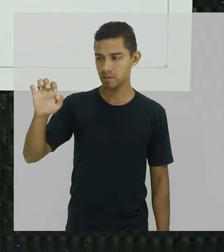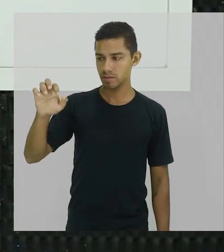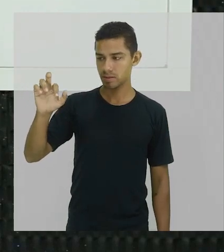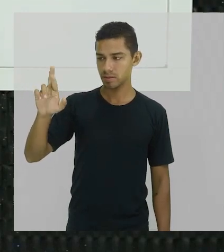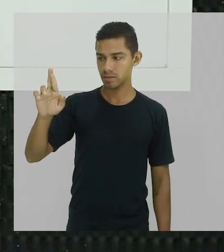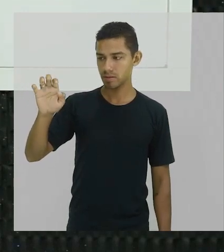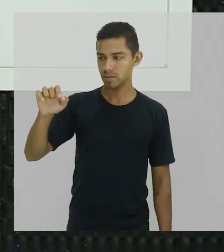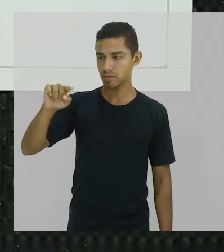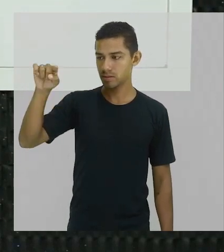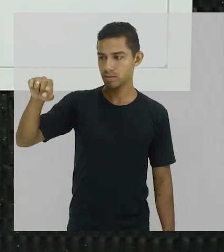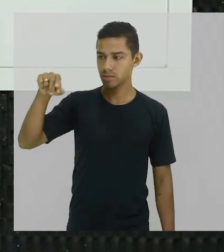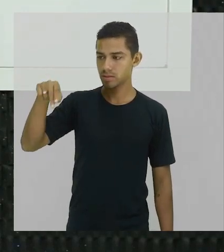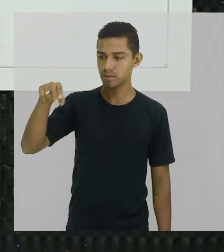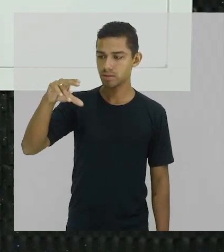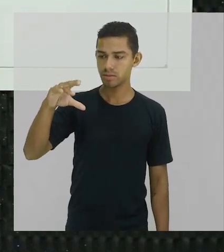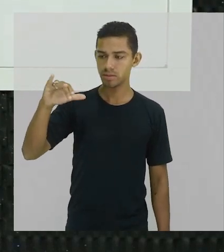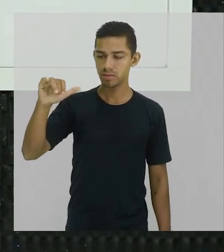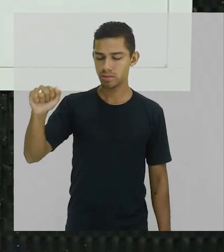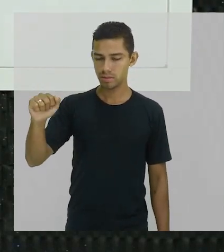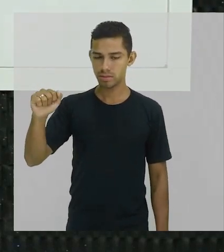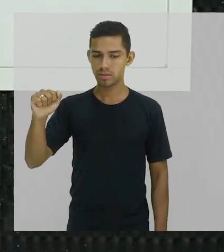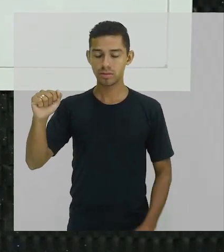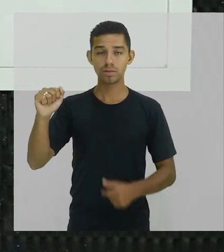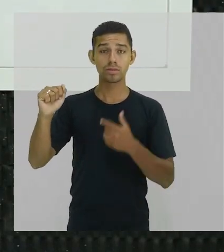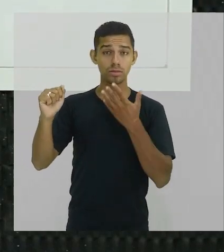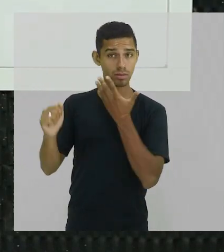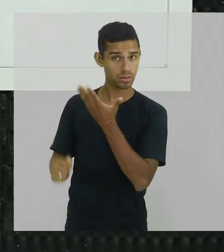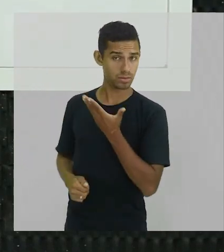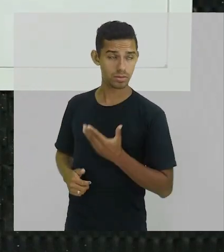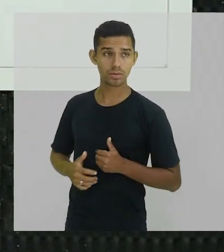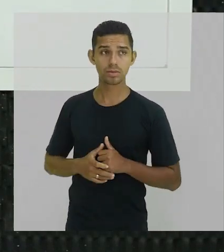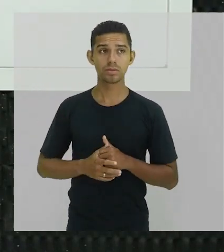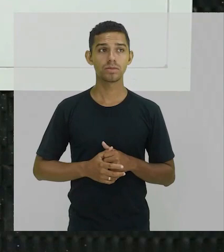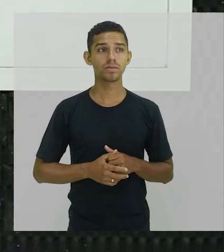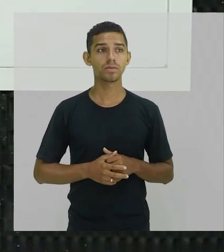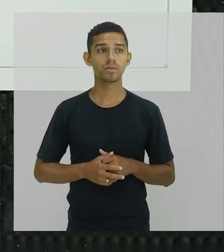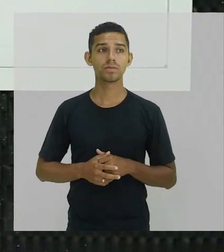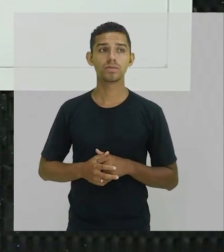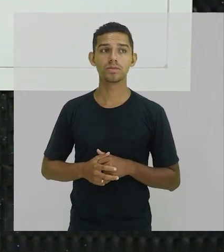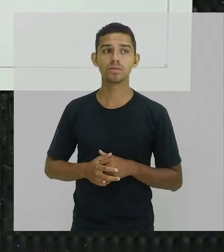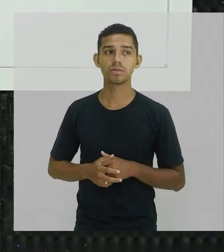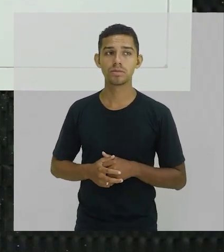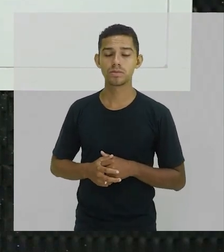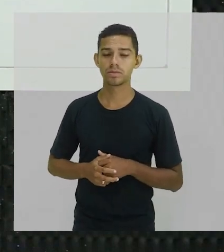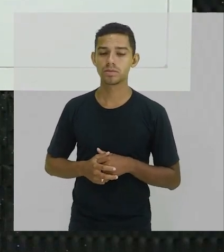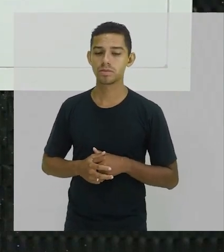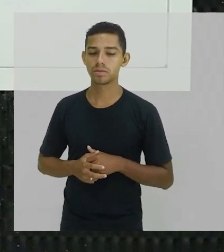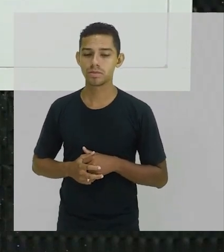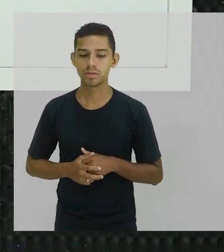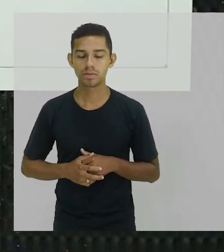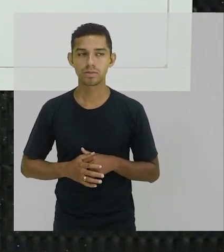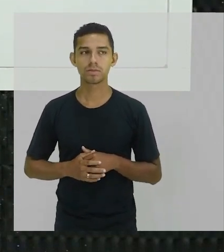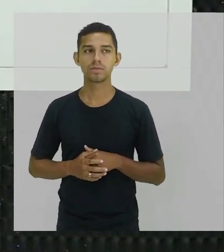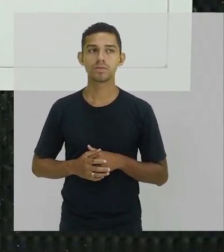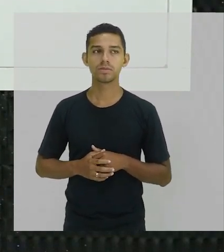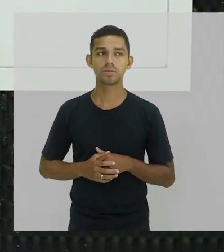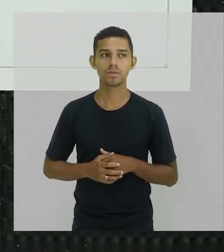Interferência. A interferência, gente, certo? É quando nós temos a junção